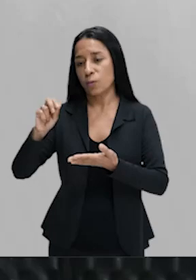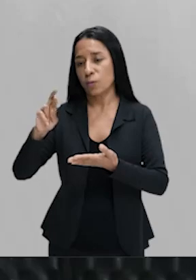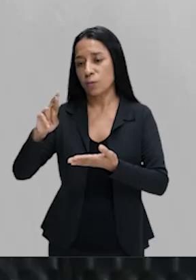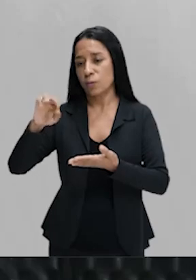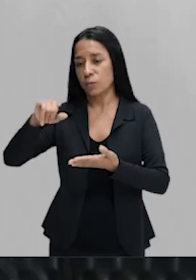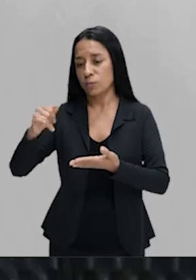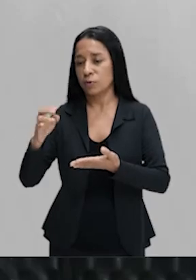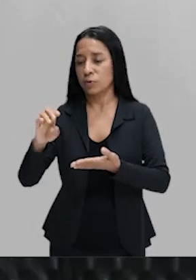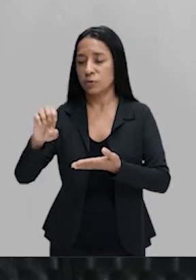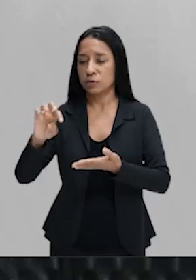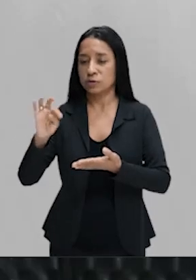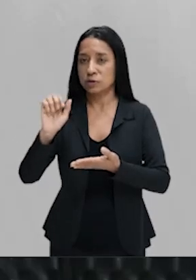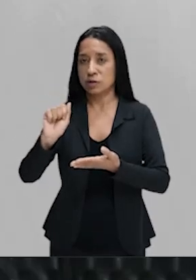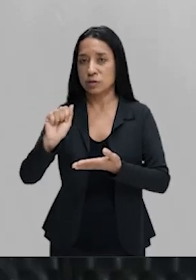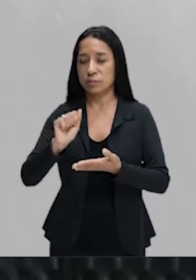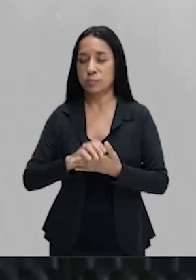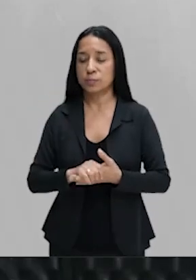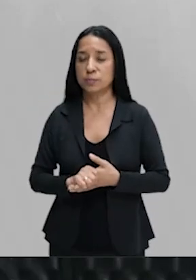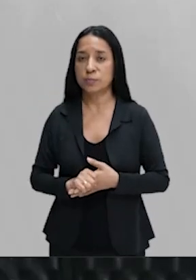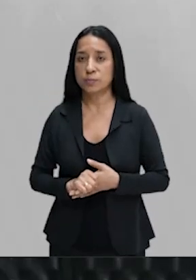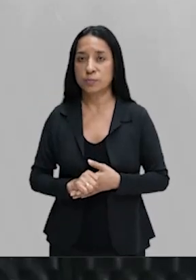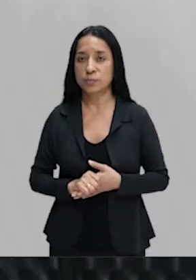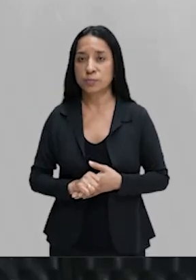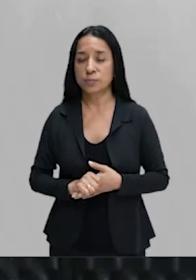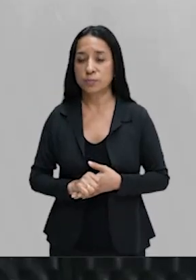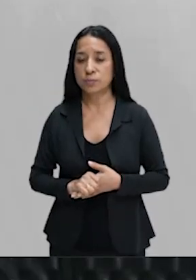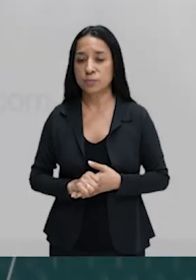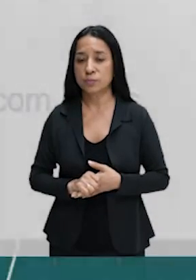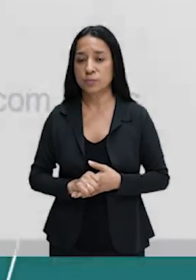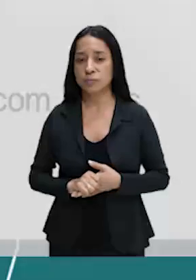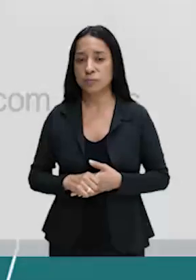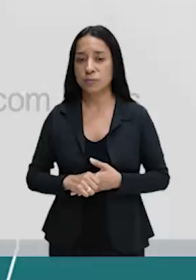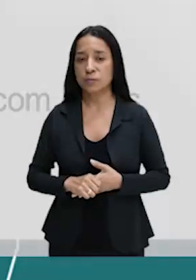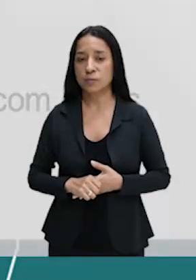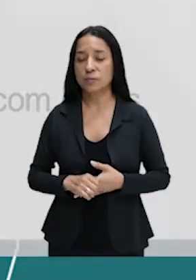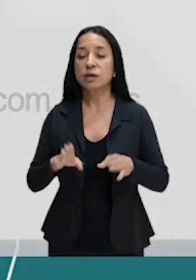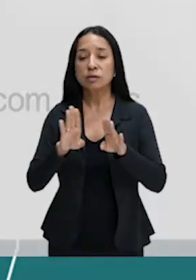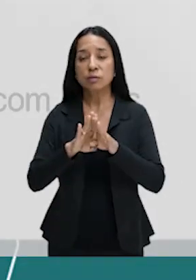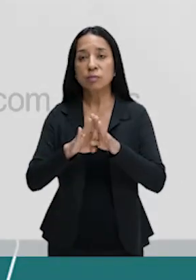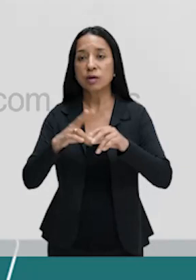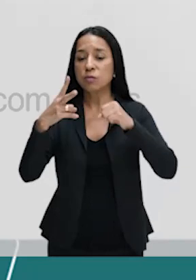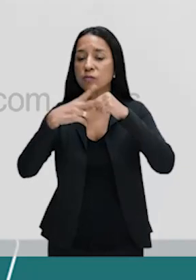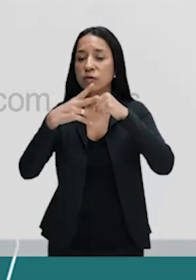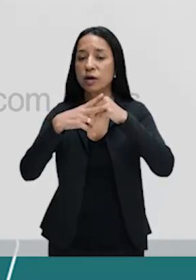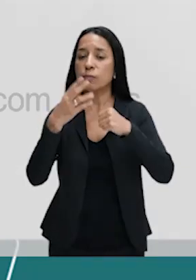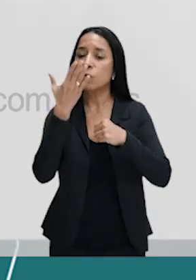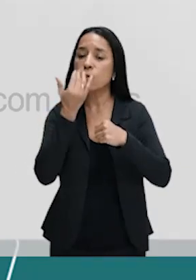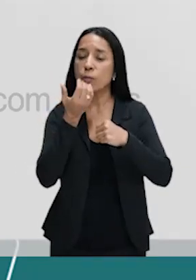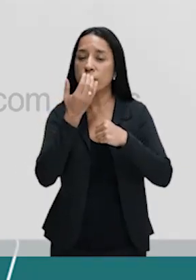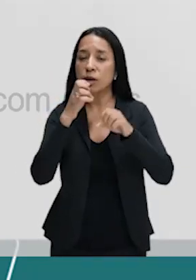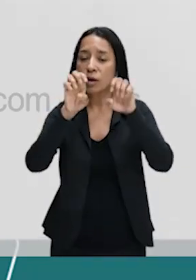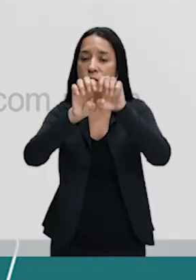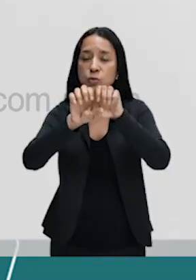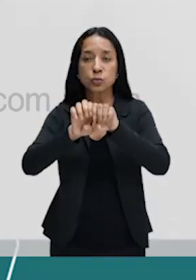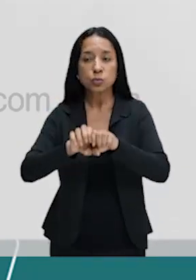tá? Aqui, principalmente no Brasil. Comer também tem a mesma estrutura